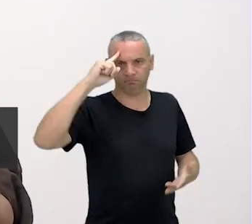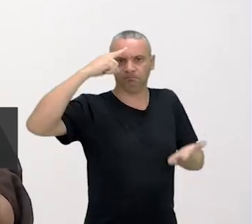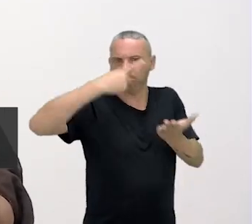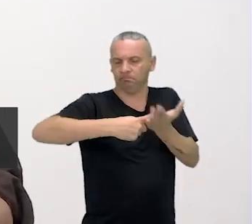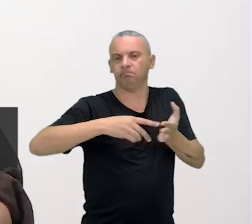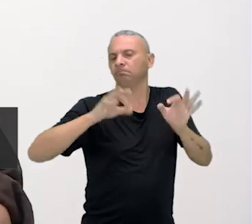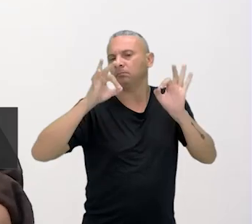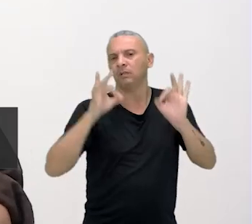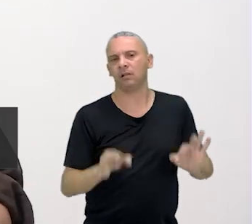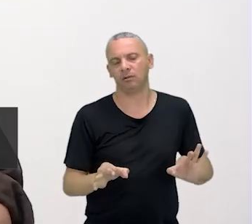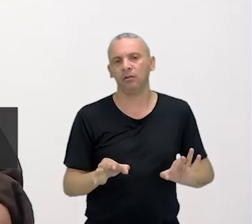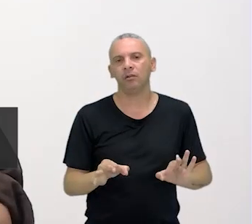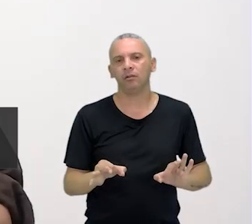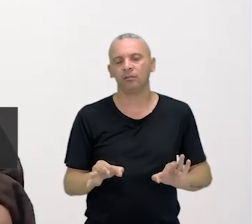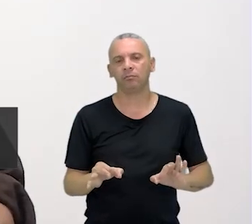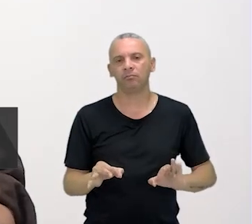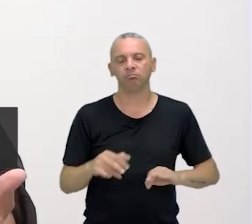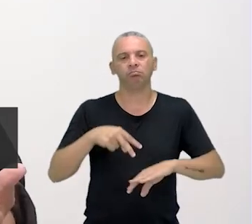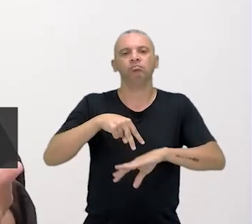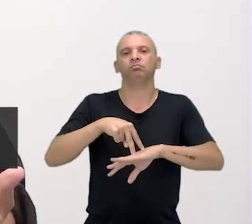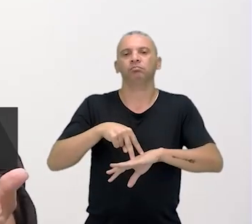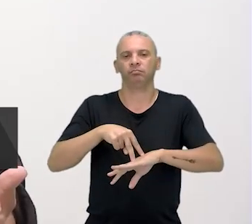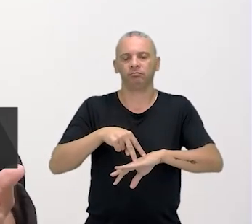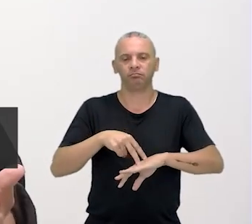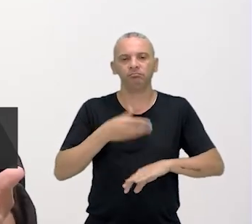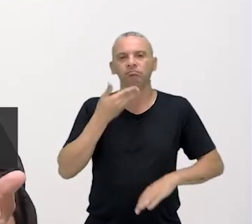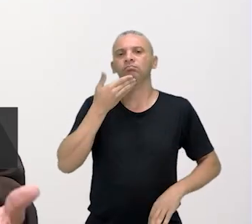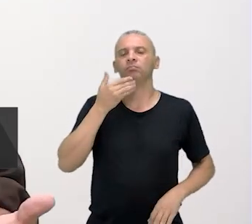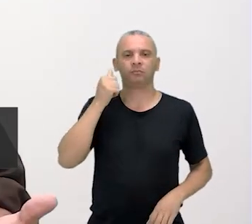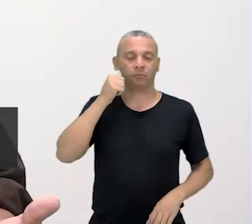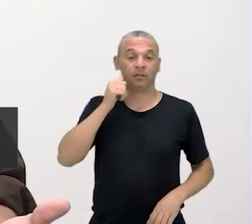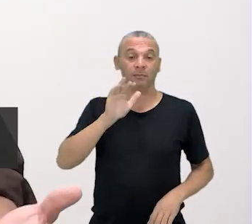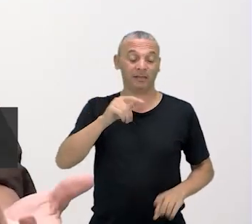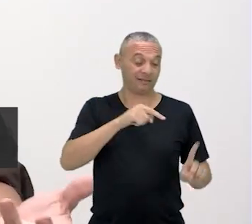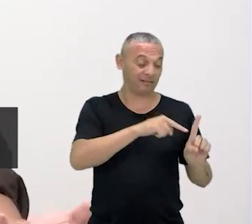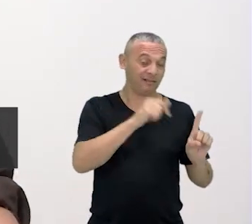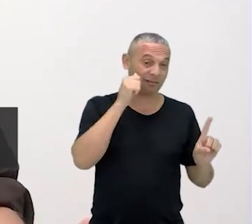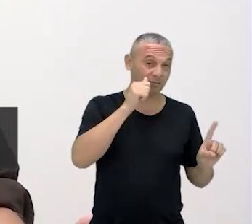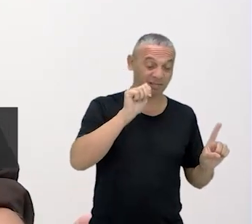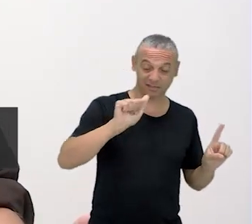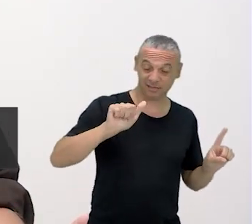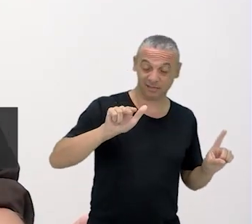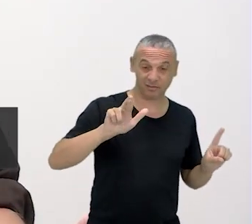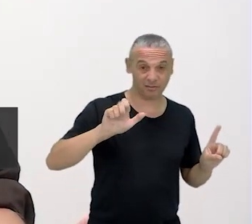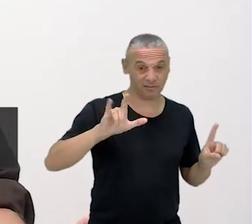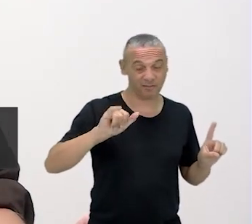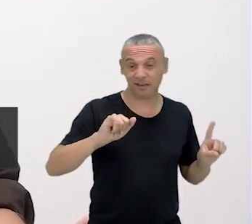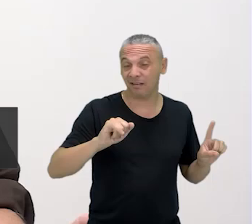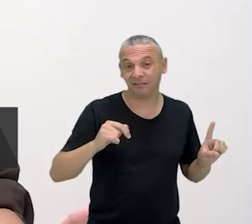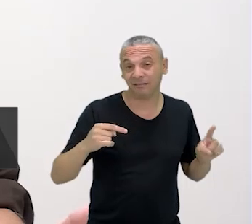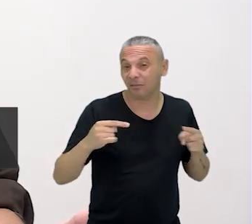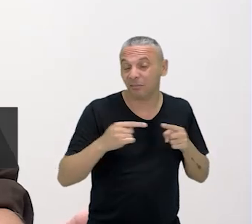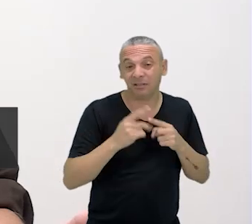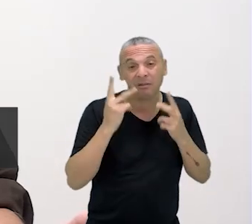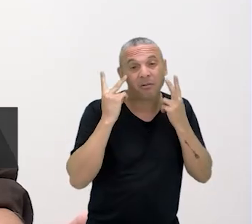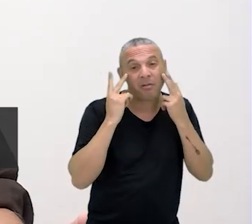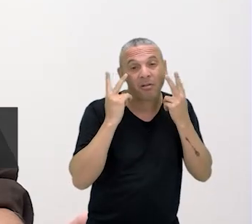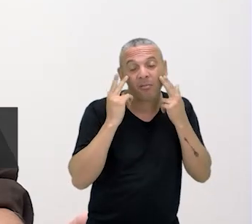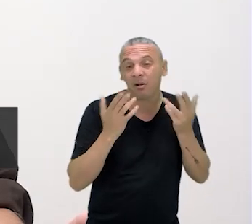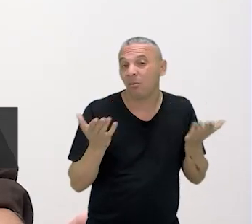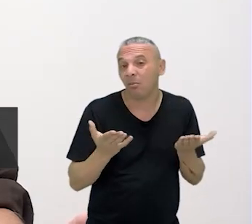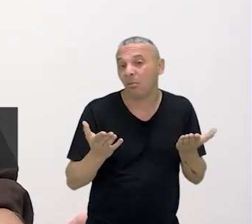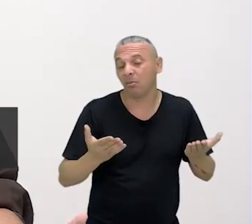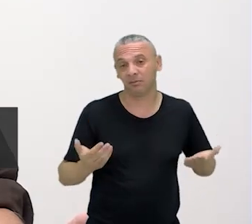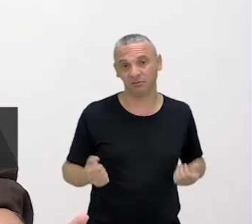bastante decididas também e tal. Mas a Aurélia atualmente seria uma pessoa comum. As